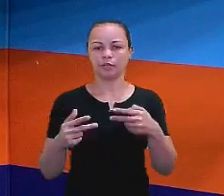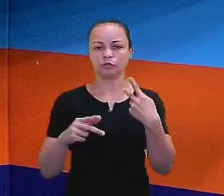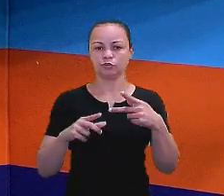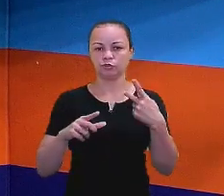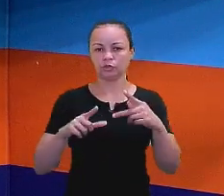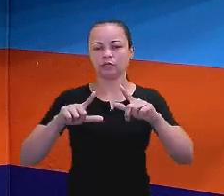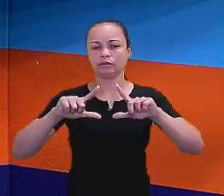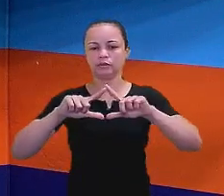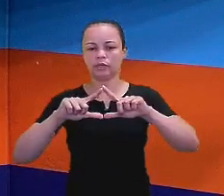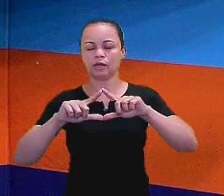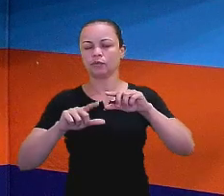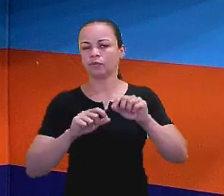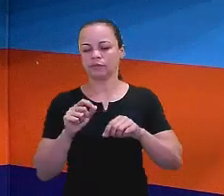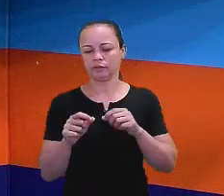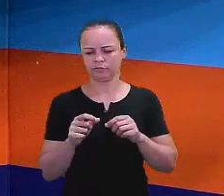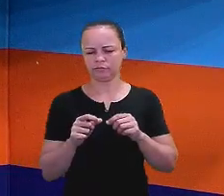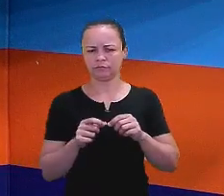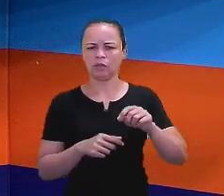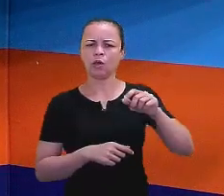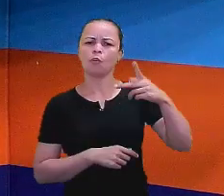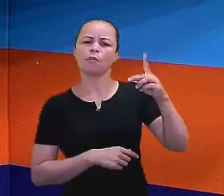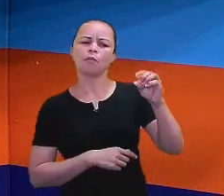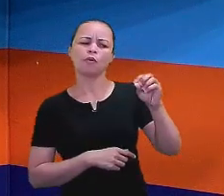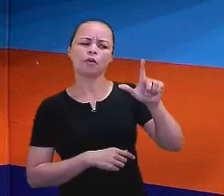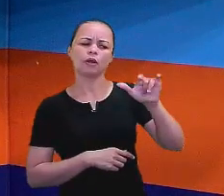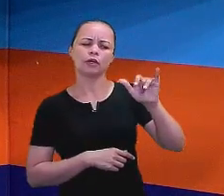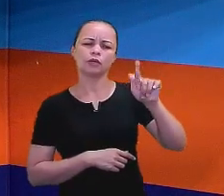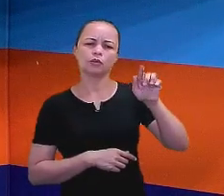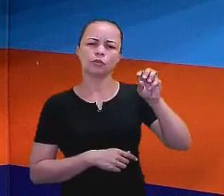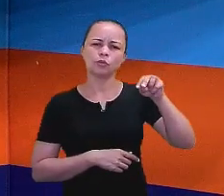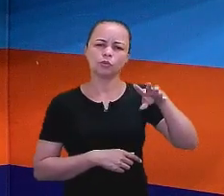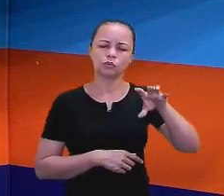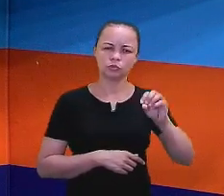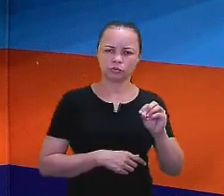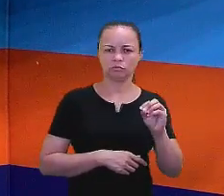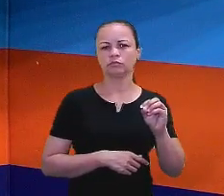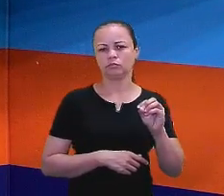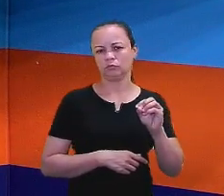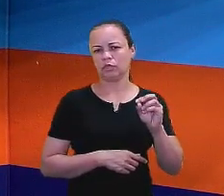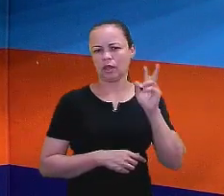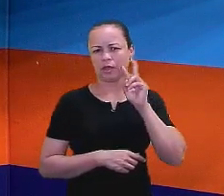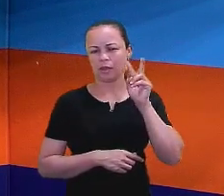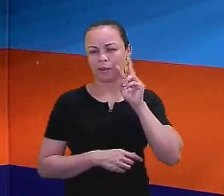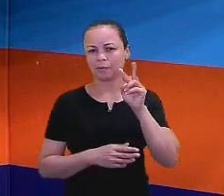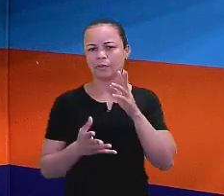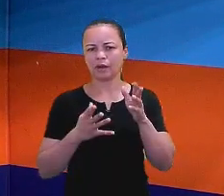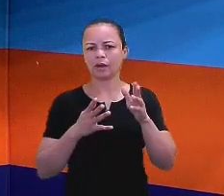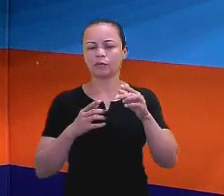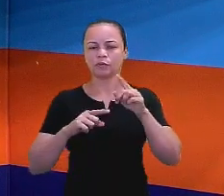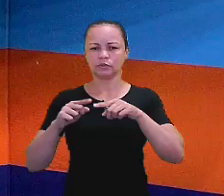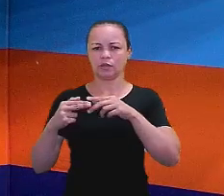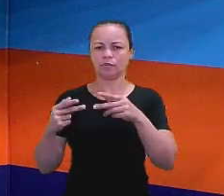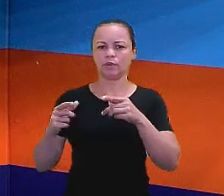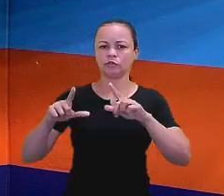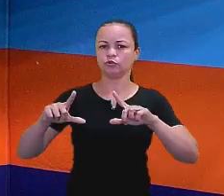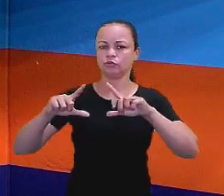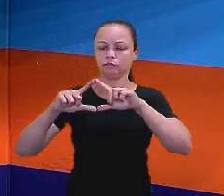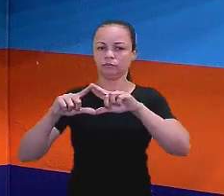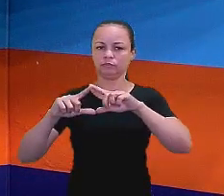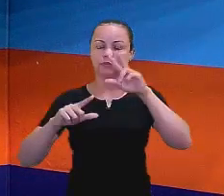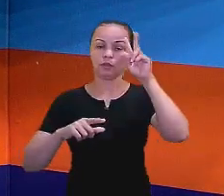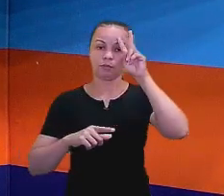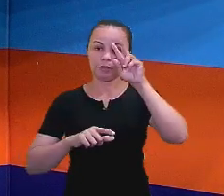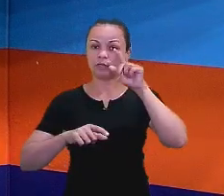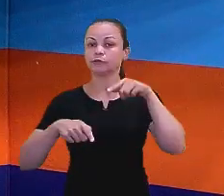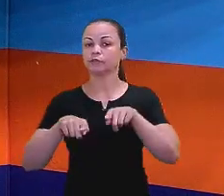dos elementos do polígono? Que aí a gente vai trazer aqui também, né, para os elementos do triângulo. Lembrando